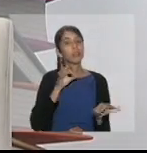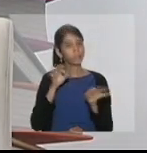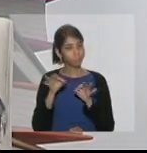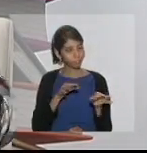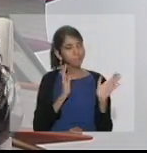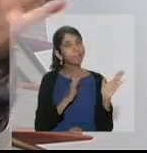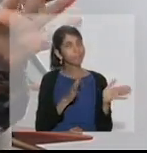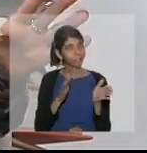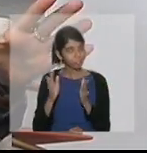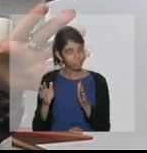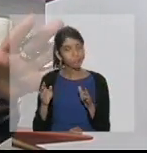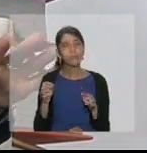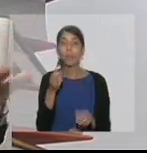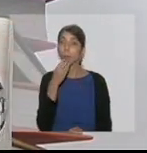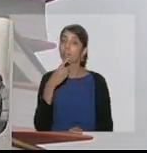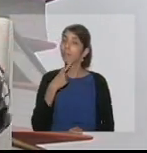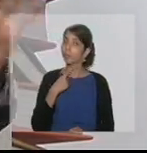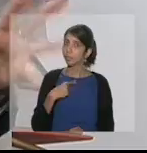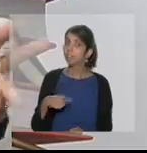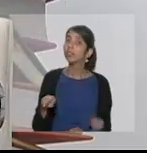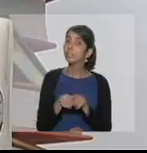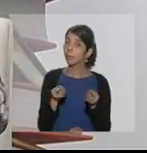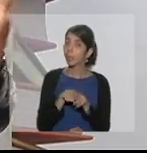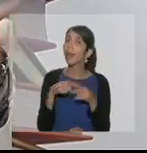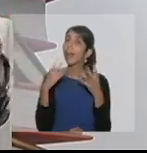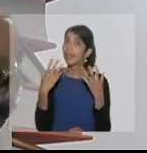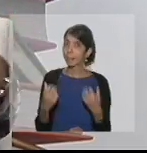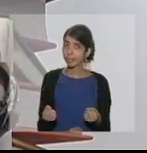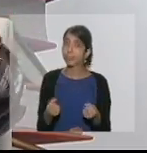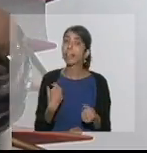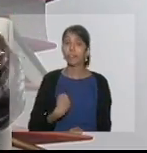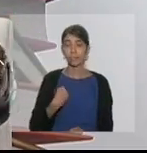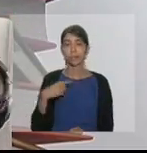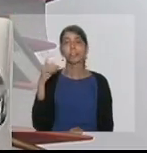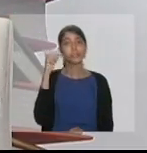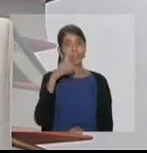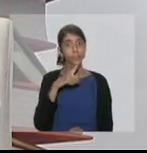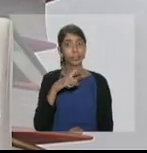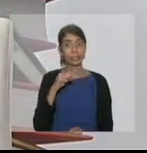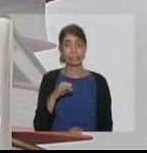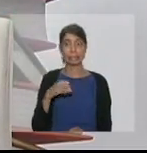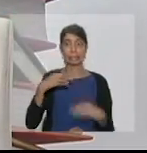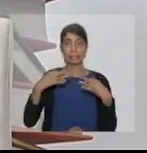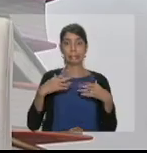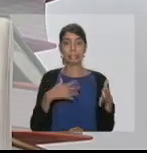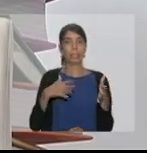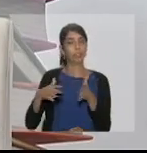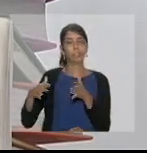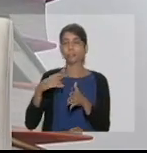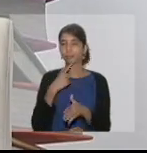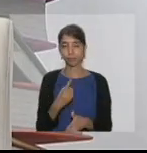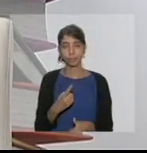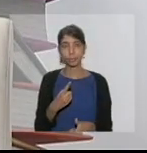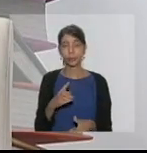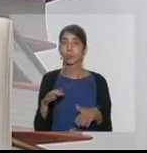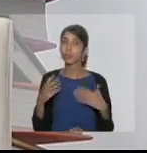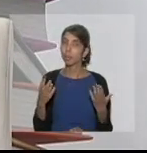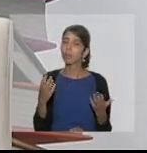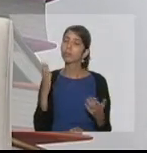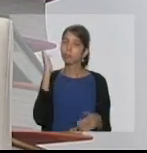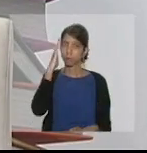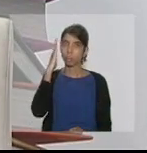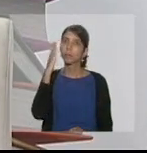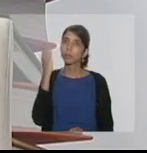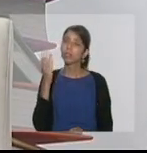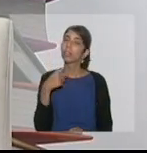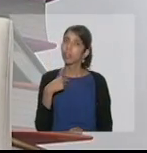Organização. E boa vontade e aceitar que a vida é meio crazy, porque se for muito certinho, você não chega a lugar nenhum. Então,